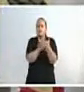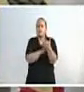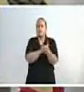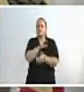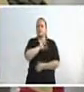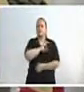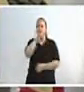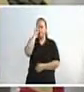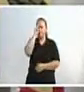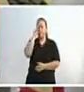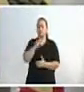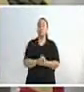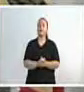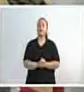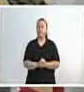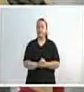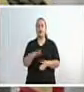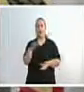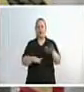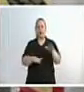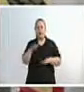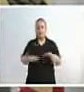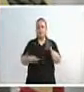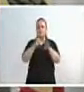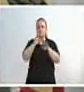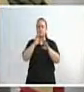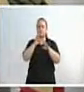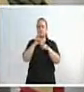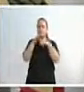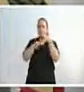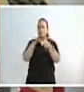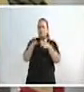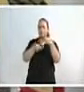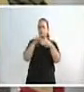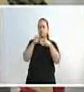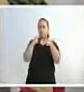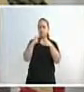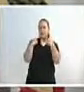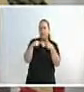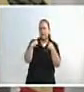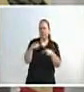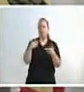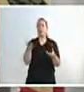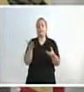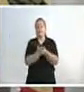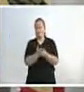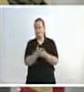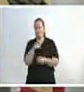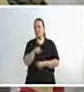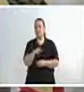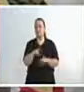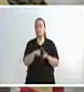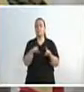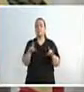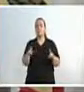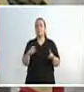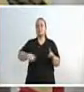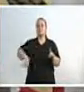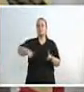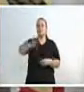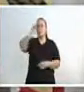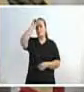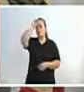Então, muitas vezes, a gente critica algumas ações, né, em um processo que a gente não sabe quais